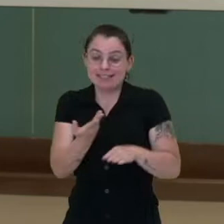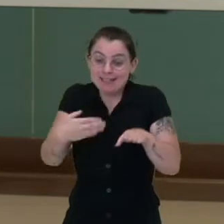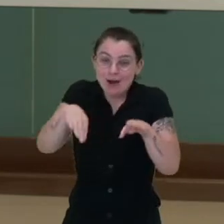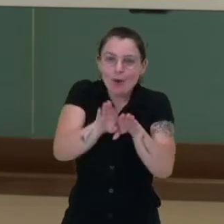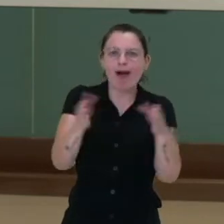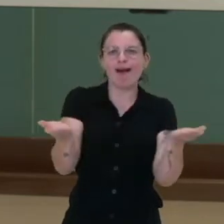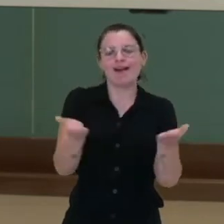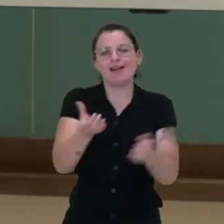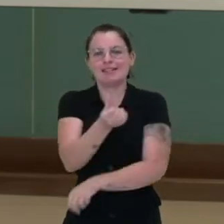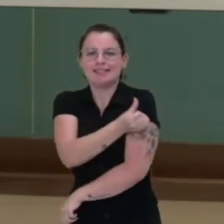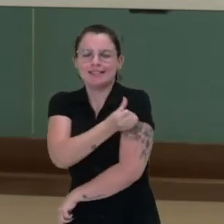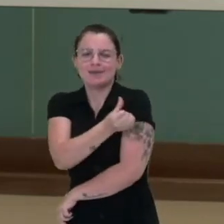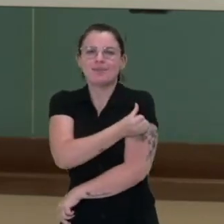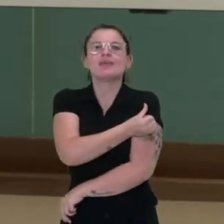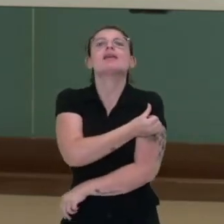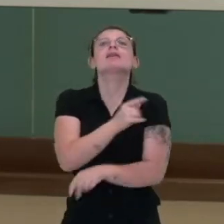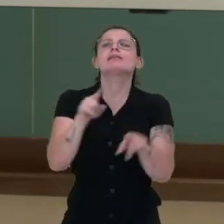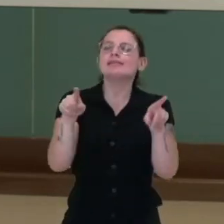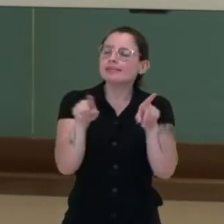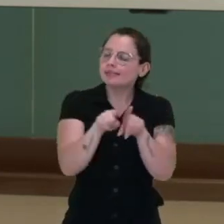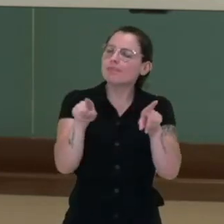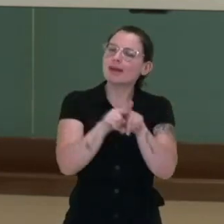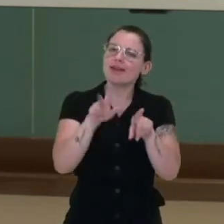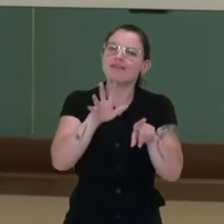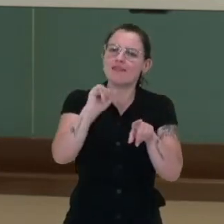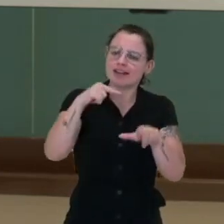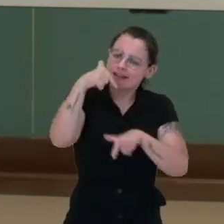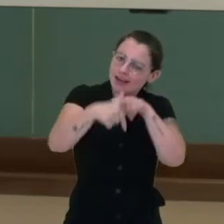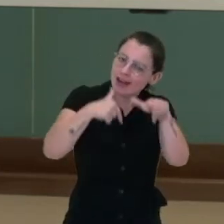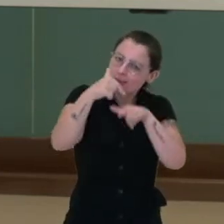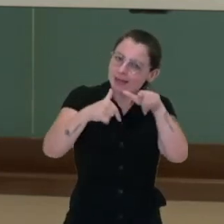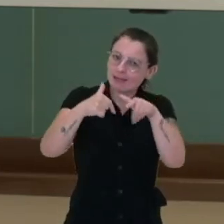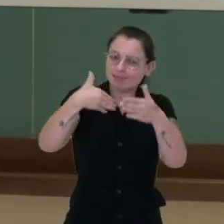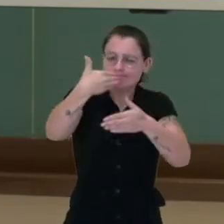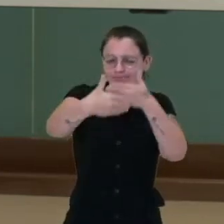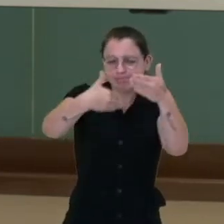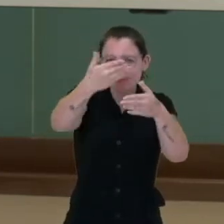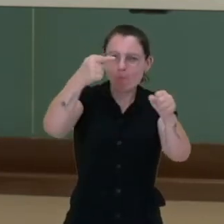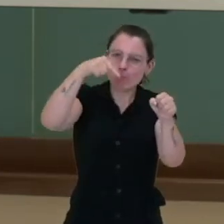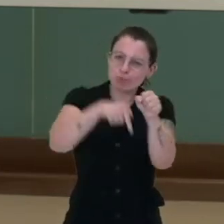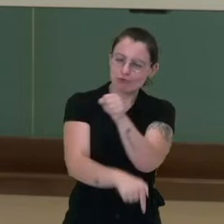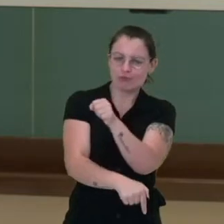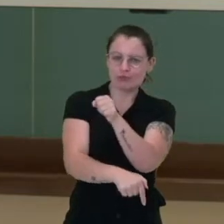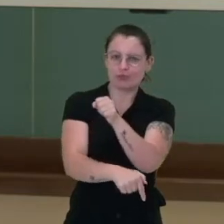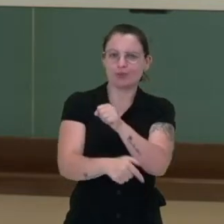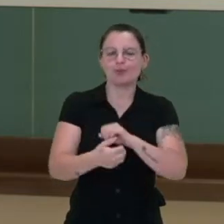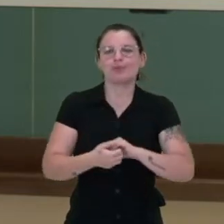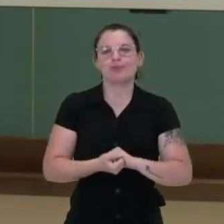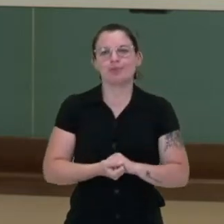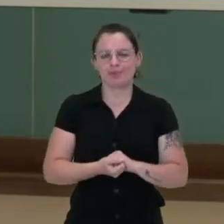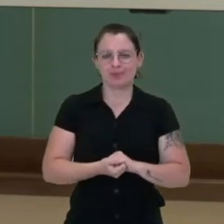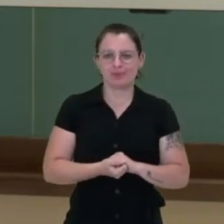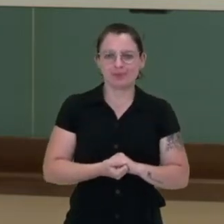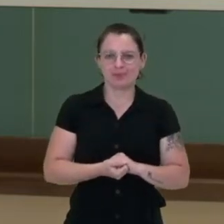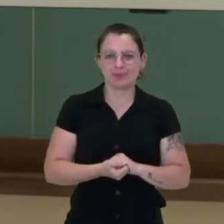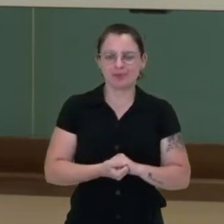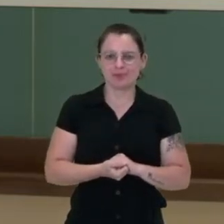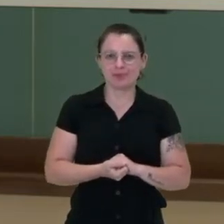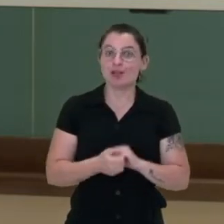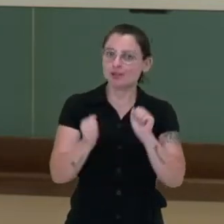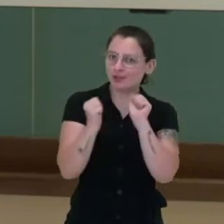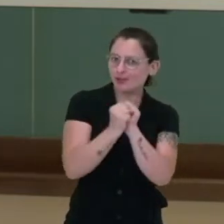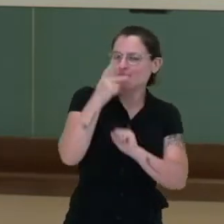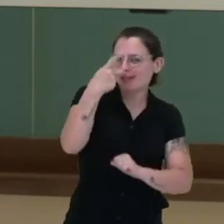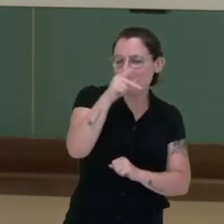sexto ano e vão ser trabalhados mais aprofundadamente com o seu professor ou com a sua